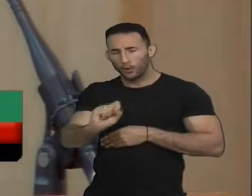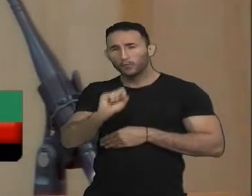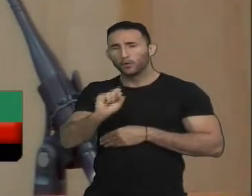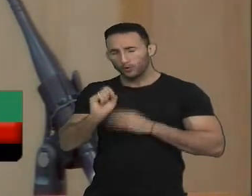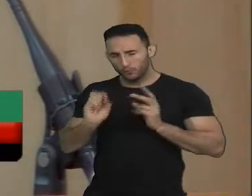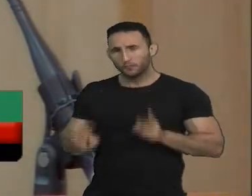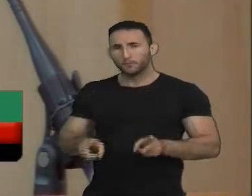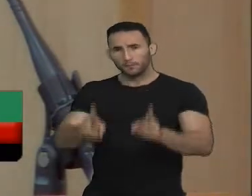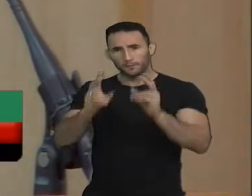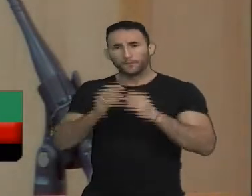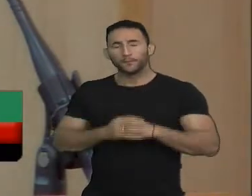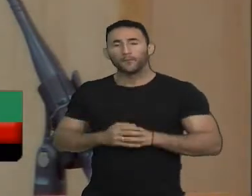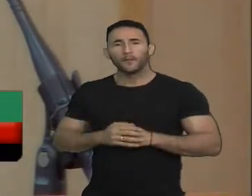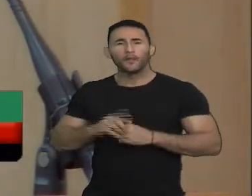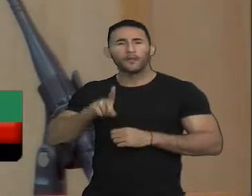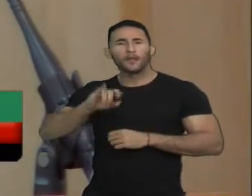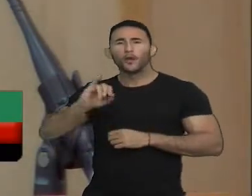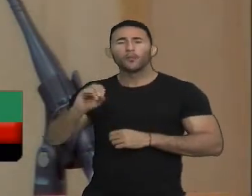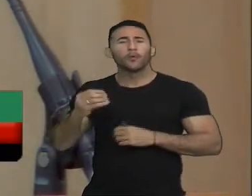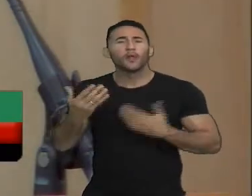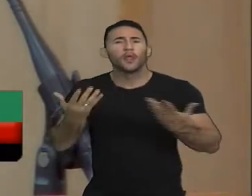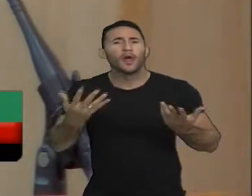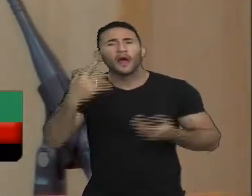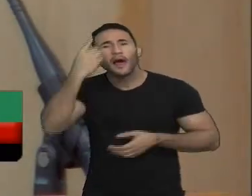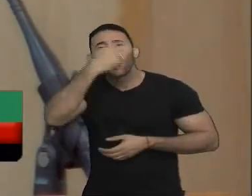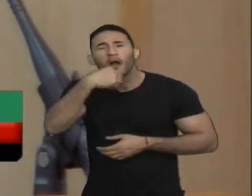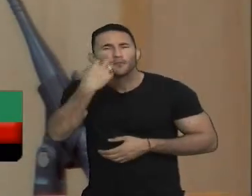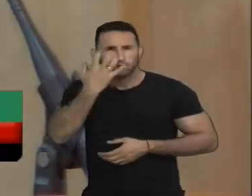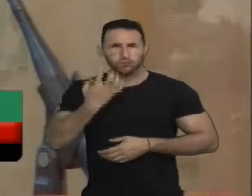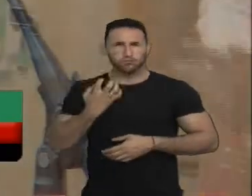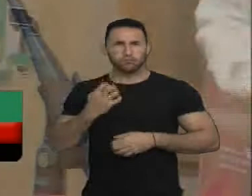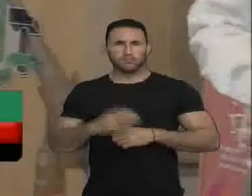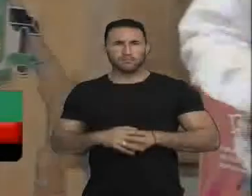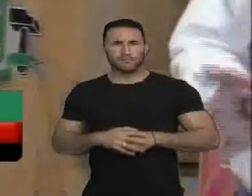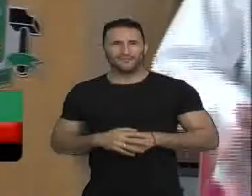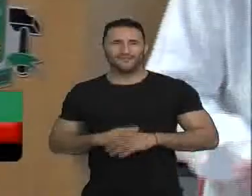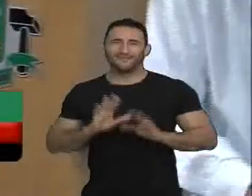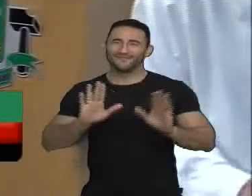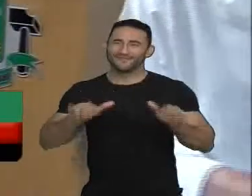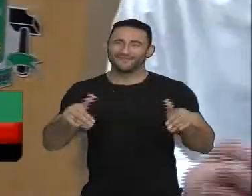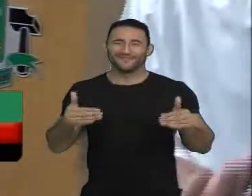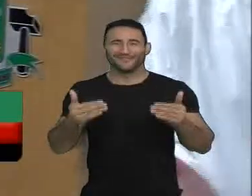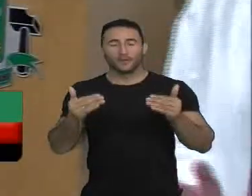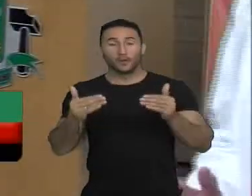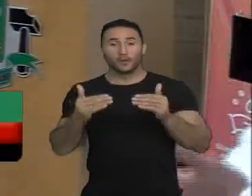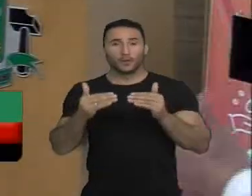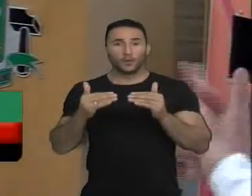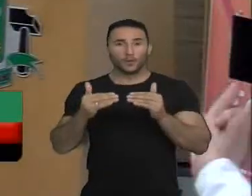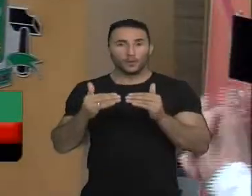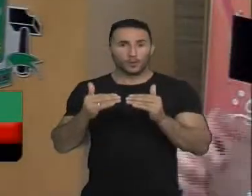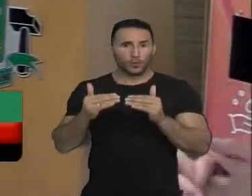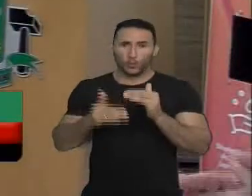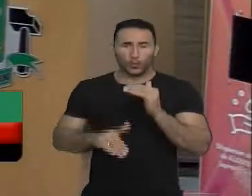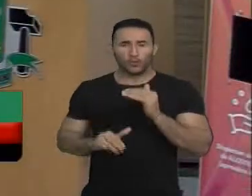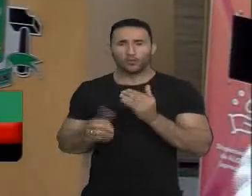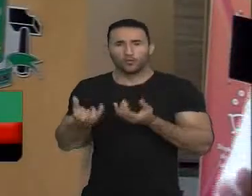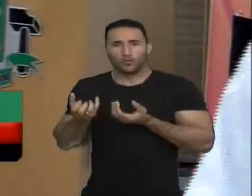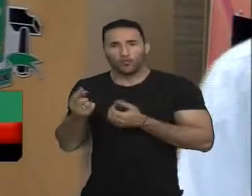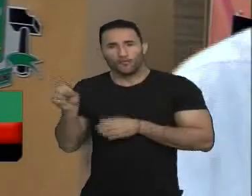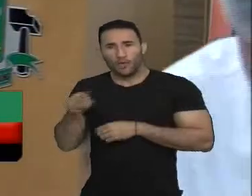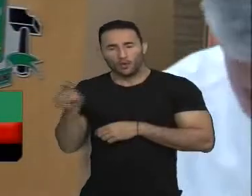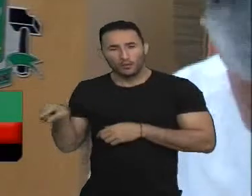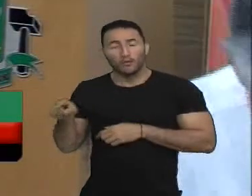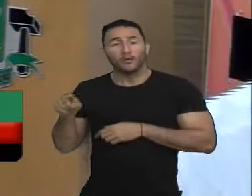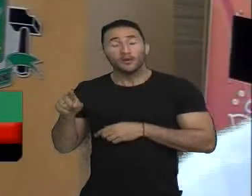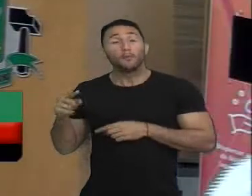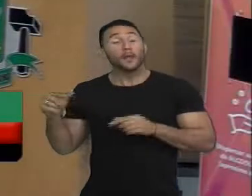Delbio Teruel. Cadê a cara de bravo, Delbio Teruel? A respeito do veto, é justificar também por que a concordância